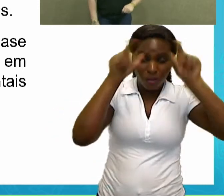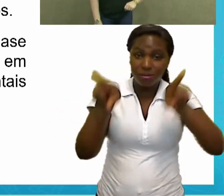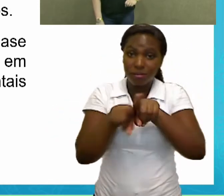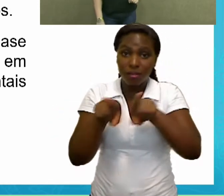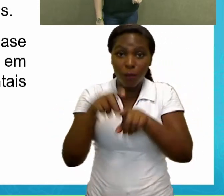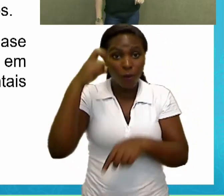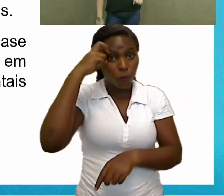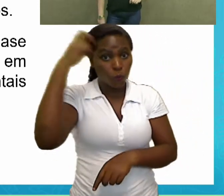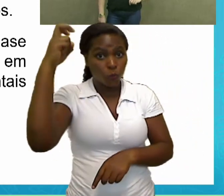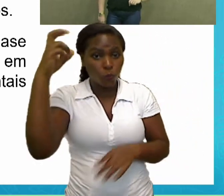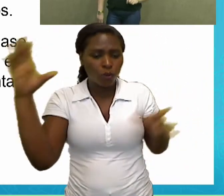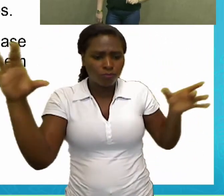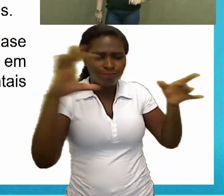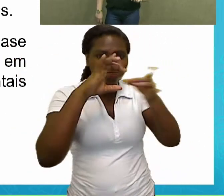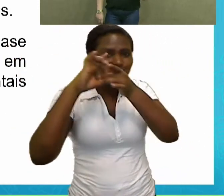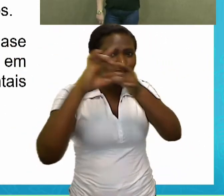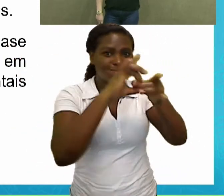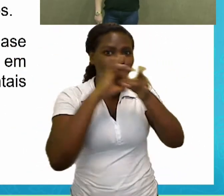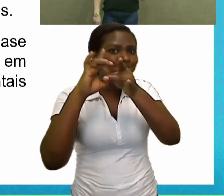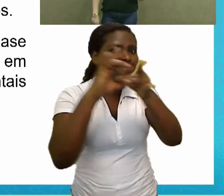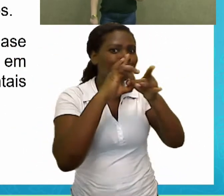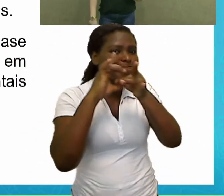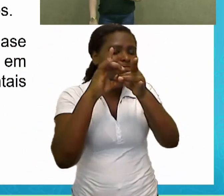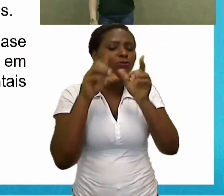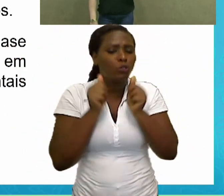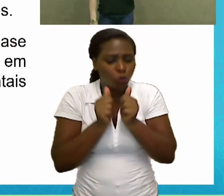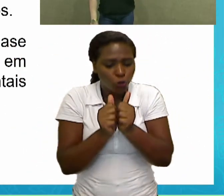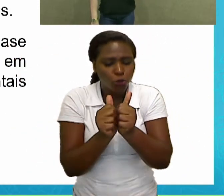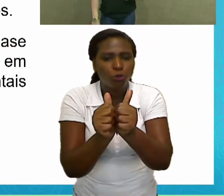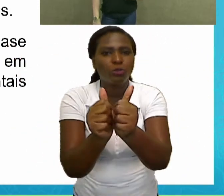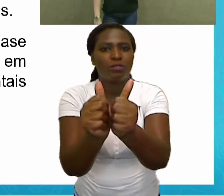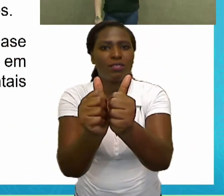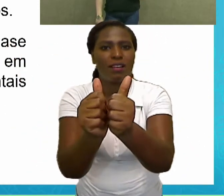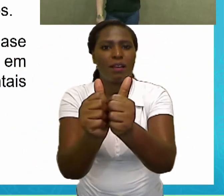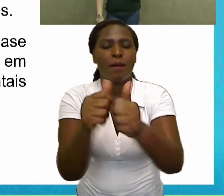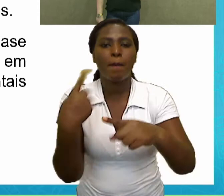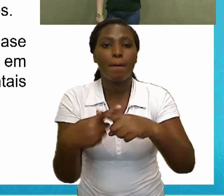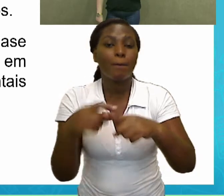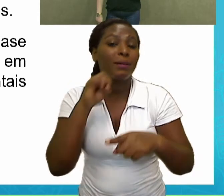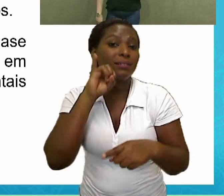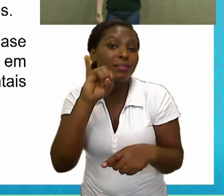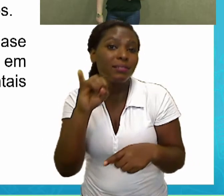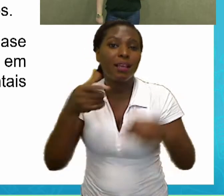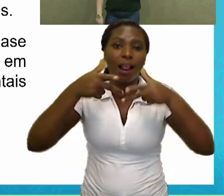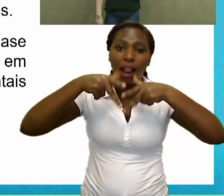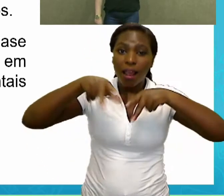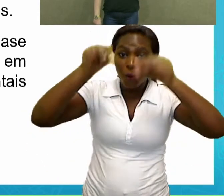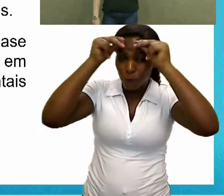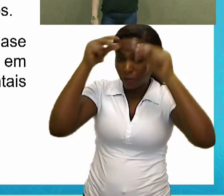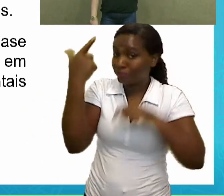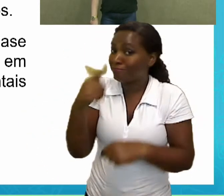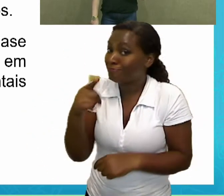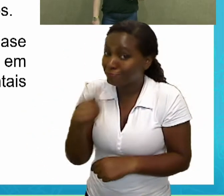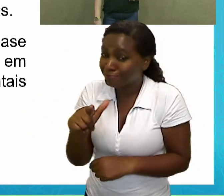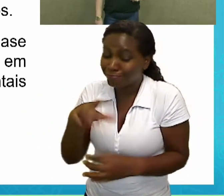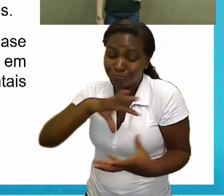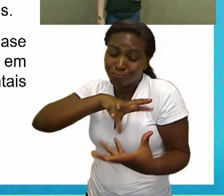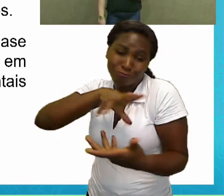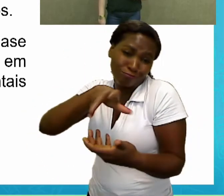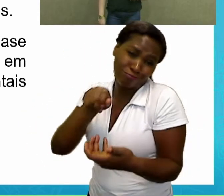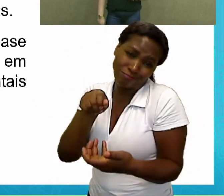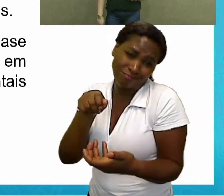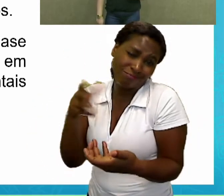seria vazio. Portanto, a comunicação é a base para as